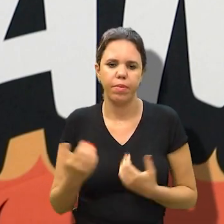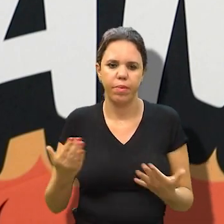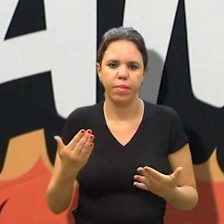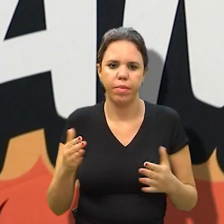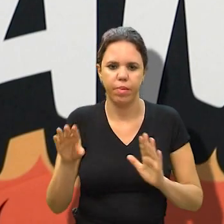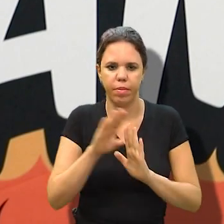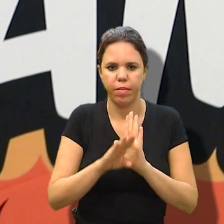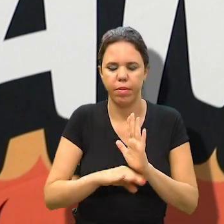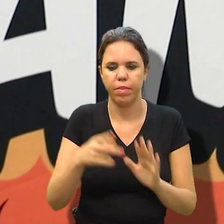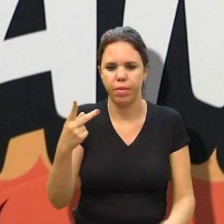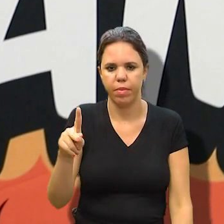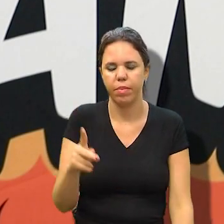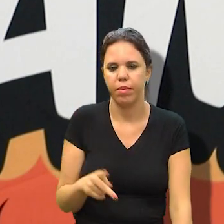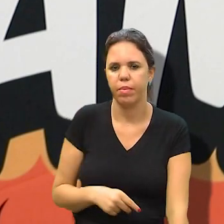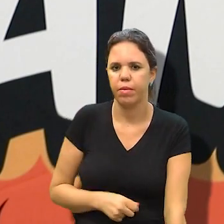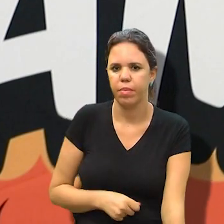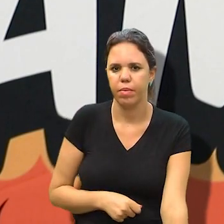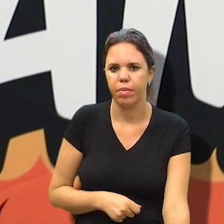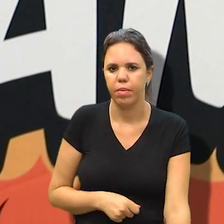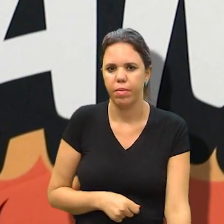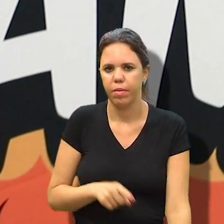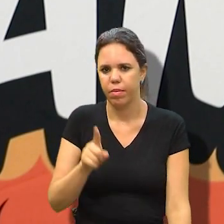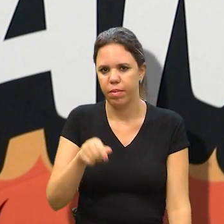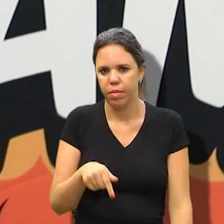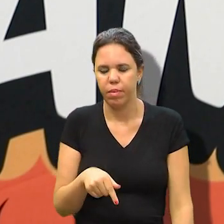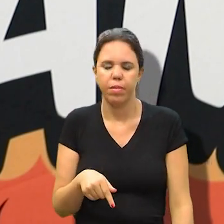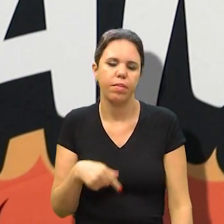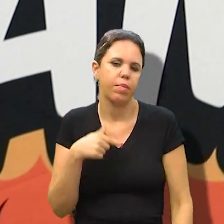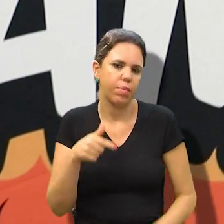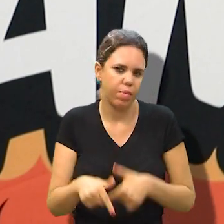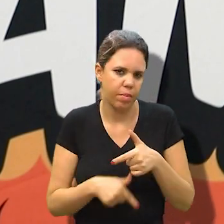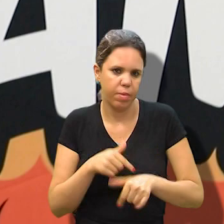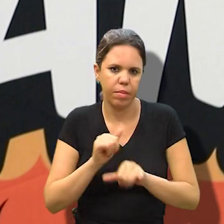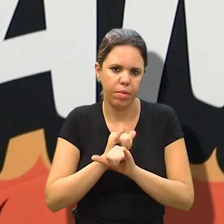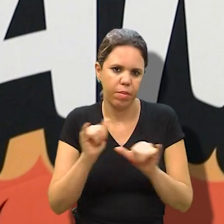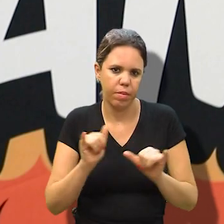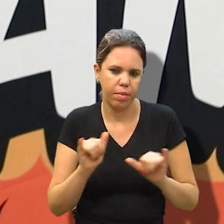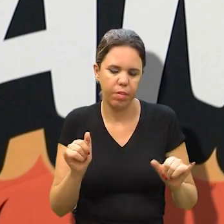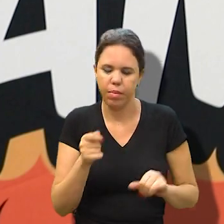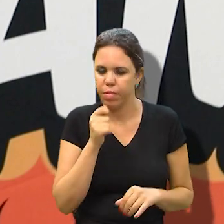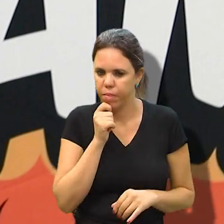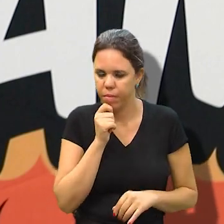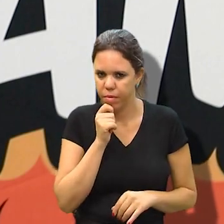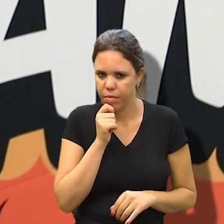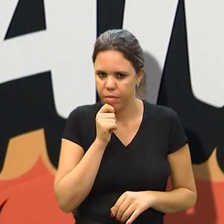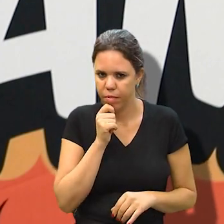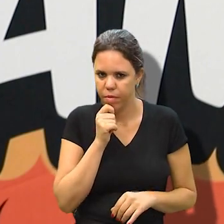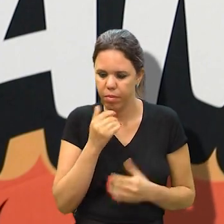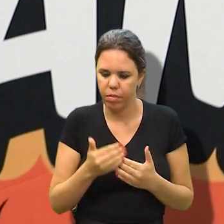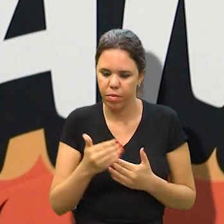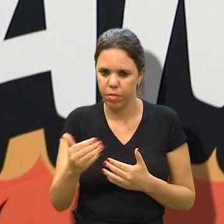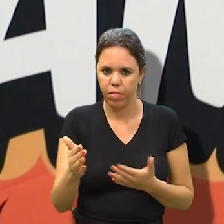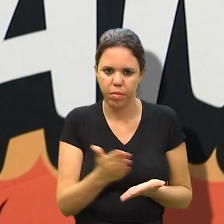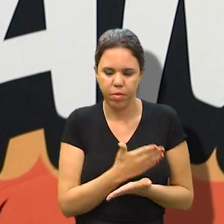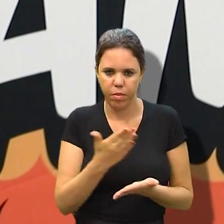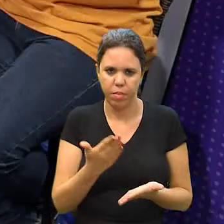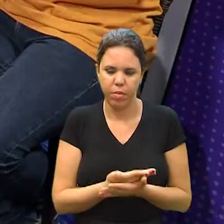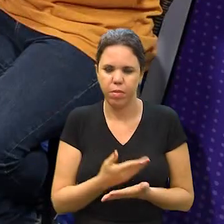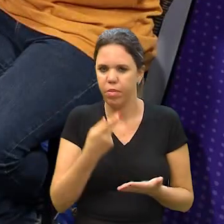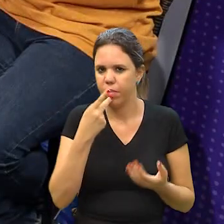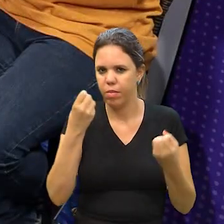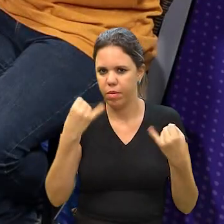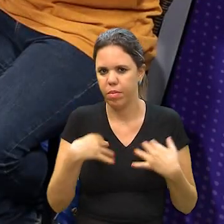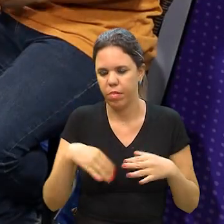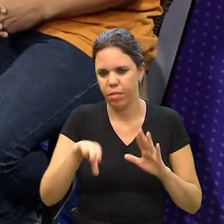E qual é a sua programação, né? Porque você ainda vai trabalhar a divulgação dele, já está trabalhando no próximo.